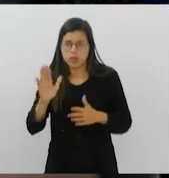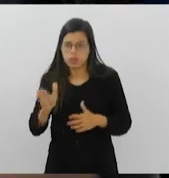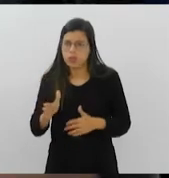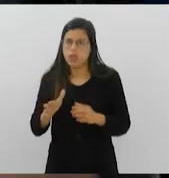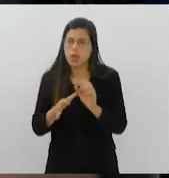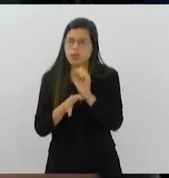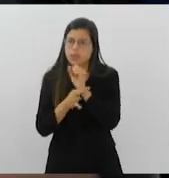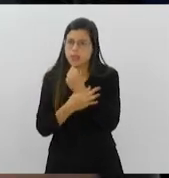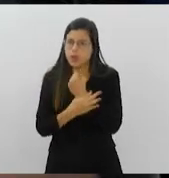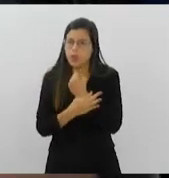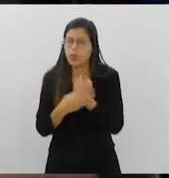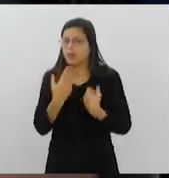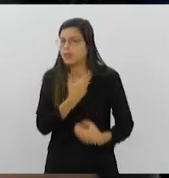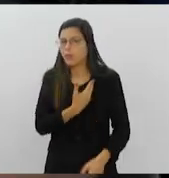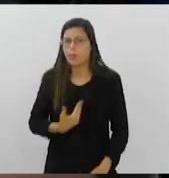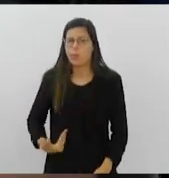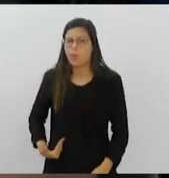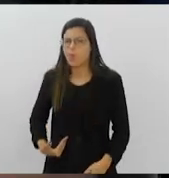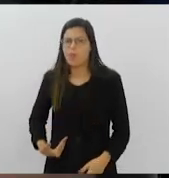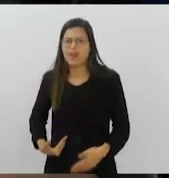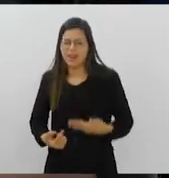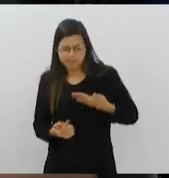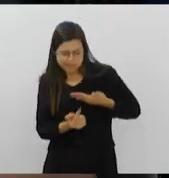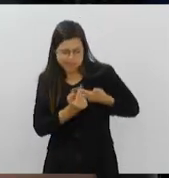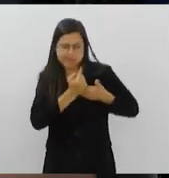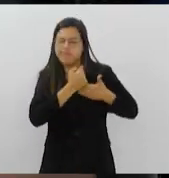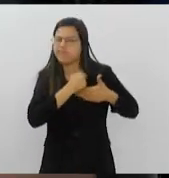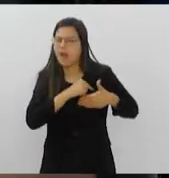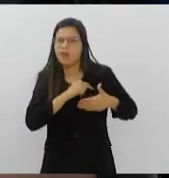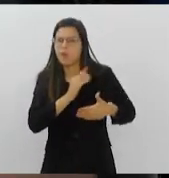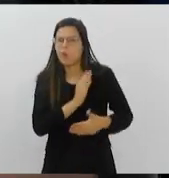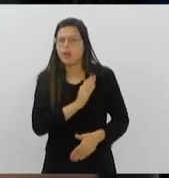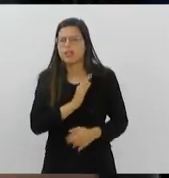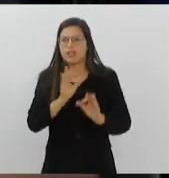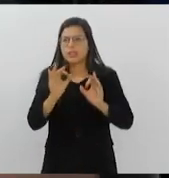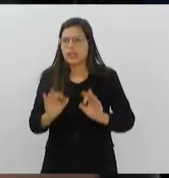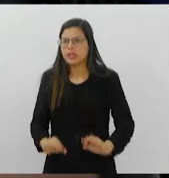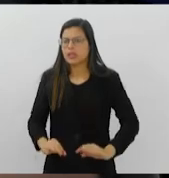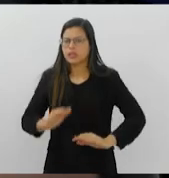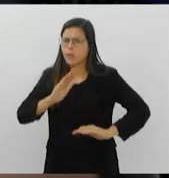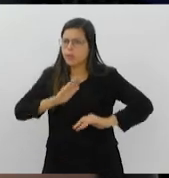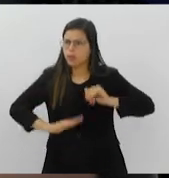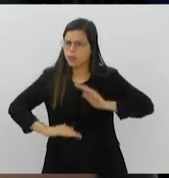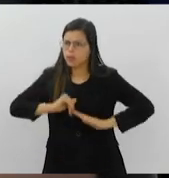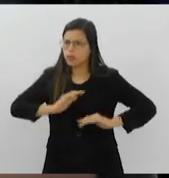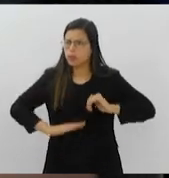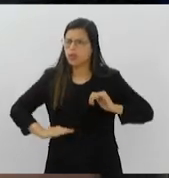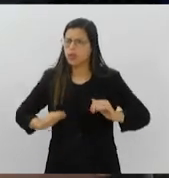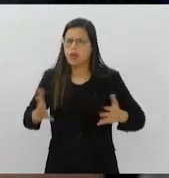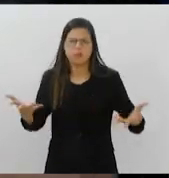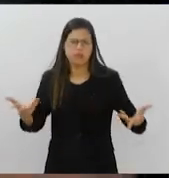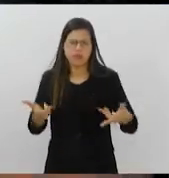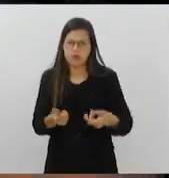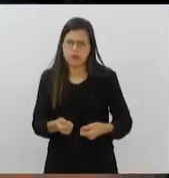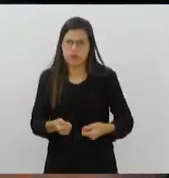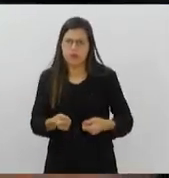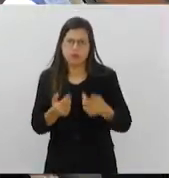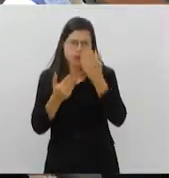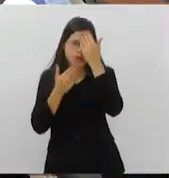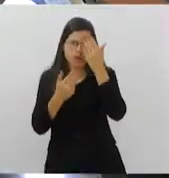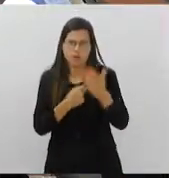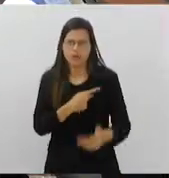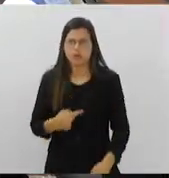pública no coração. Então, com certeza, serão uns excelentes profissionais da segurança pública. Obrigada, presidente.